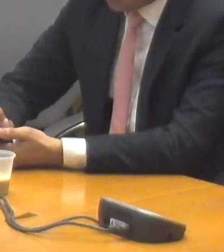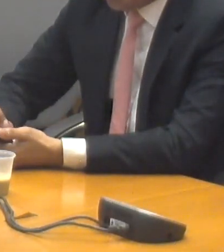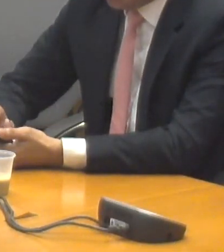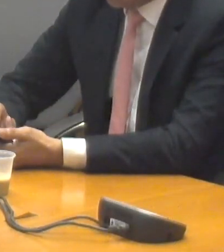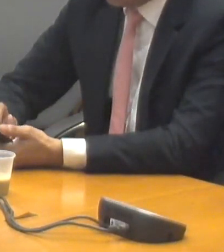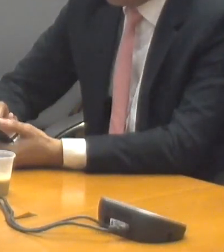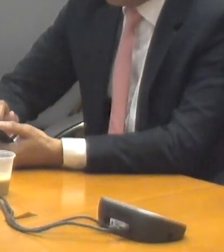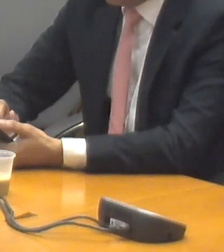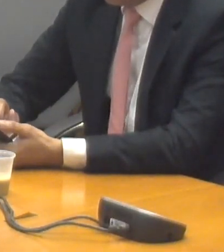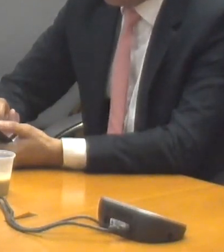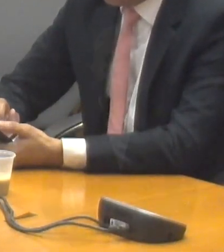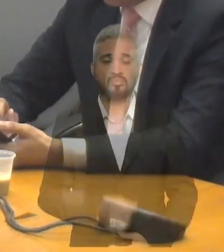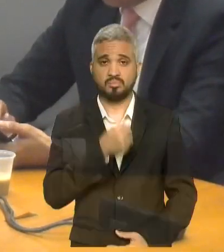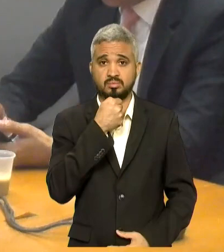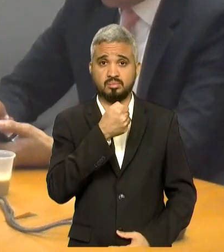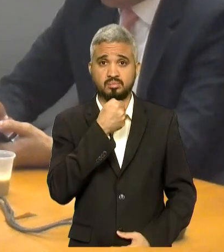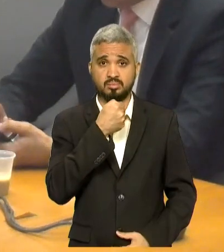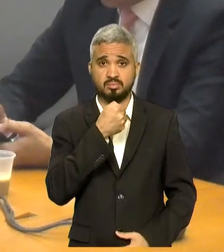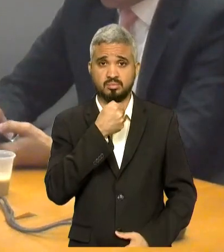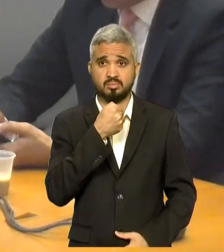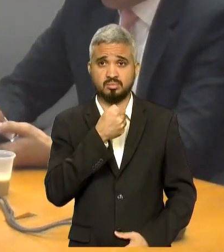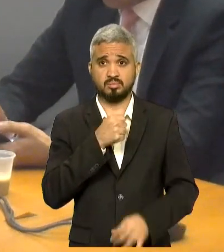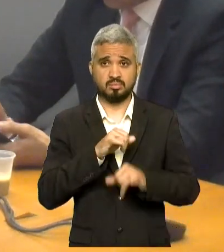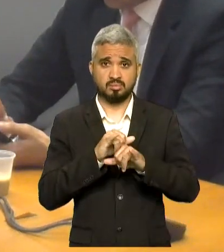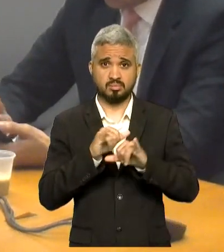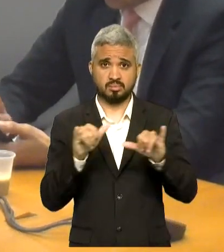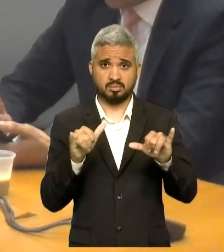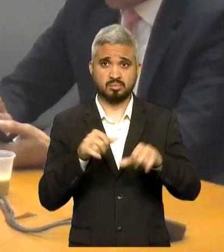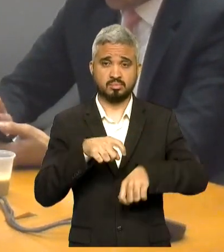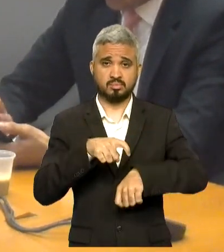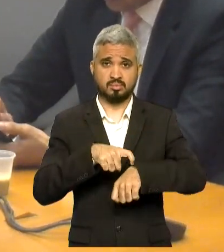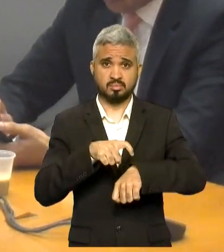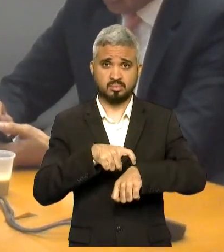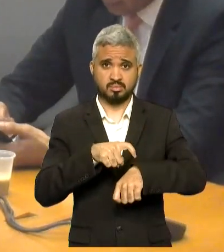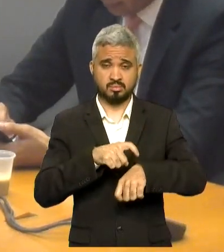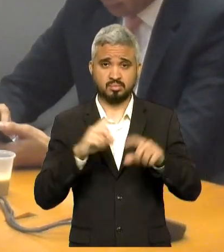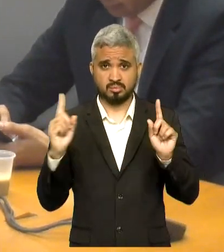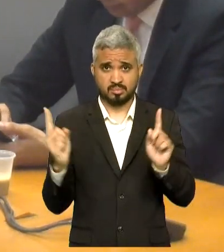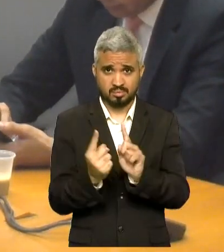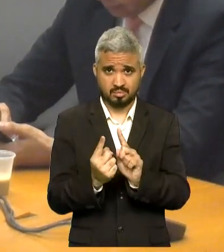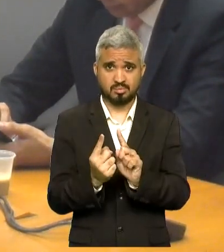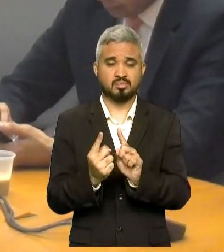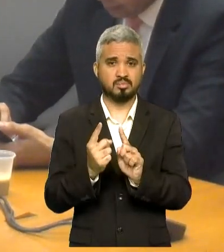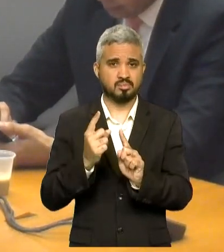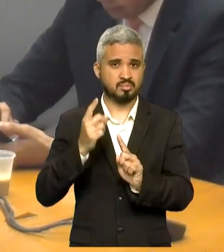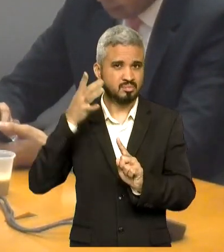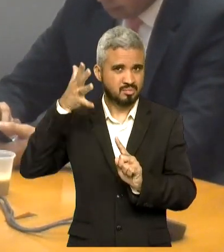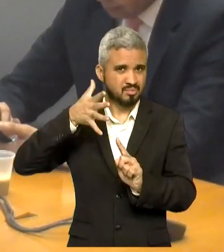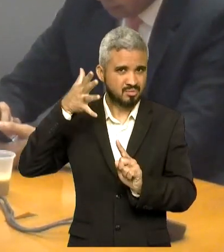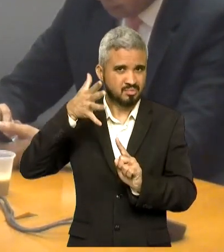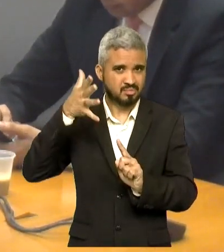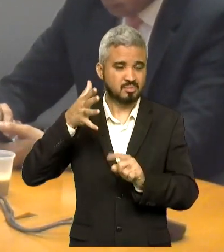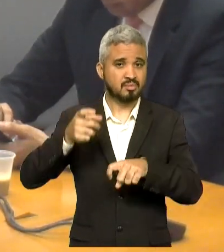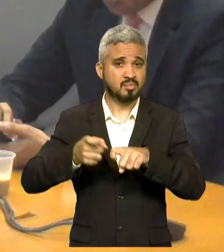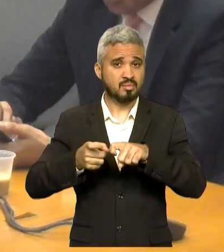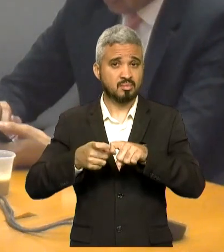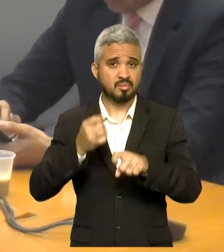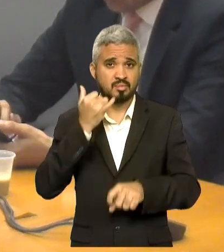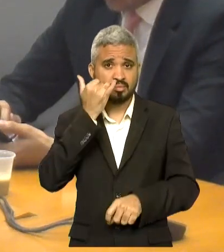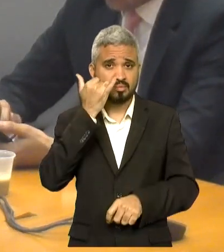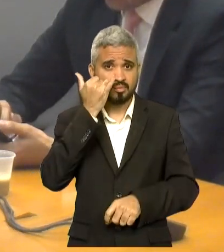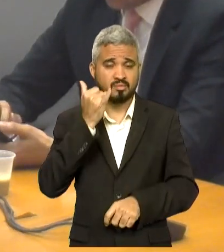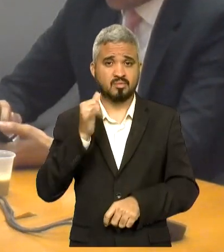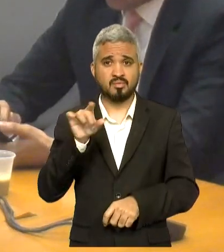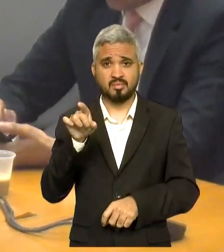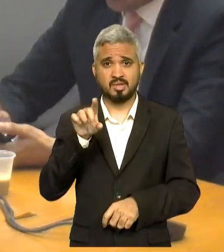presidente. Tempo, o pequeno expediente. Orador, nesse momento, deputado doutor Iglesias, terá